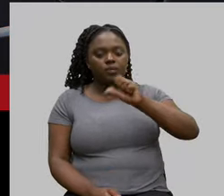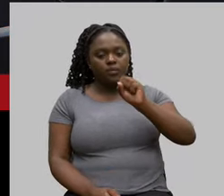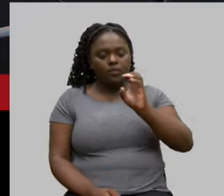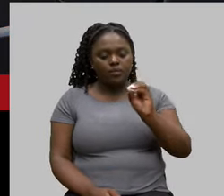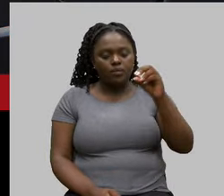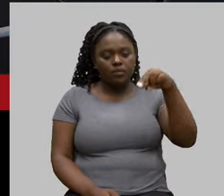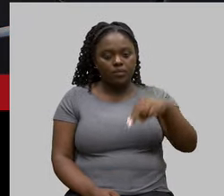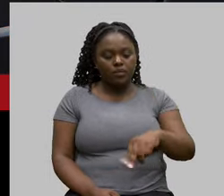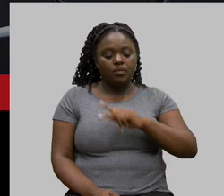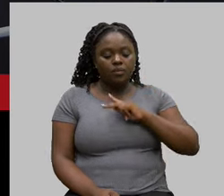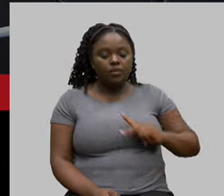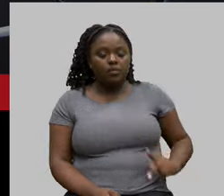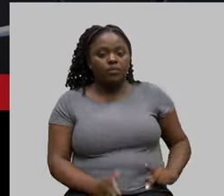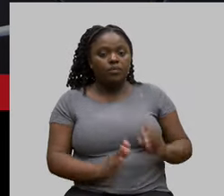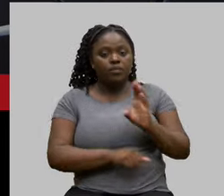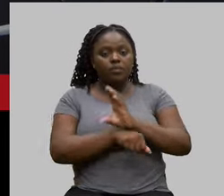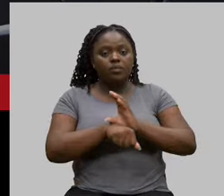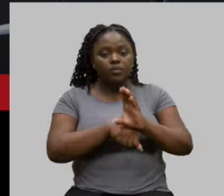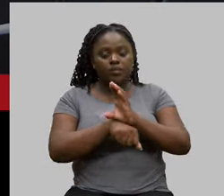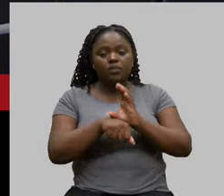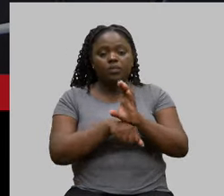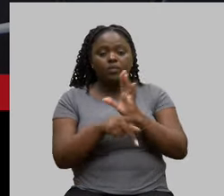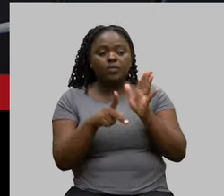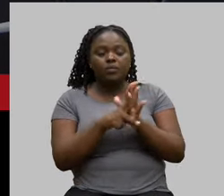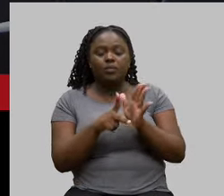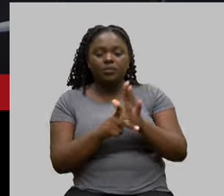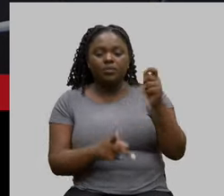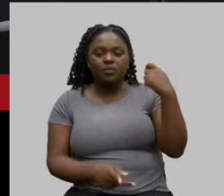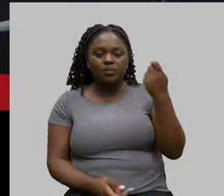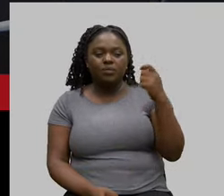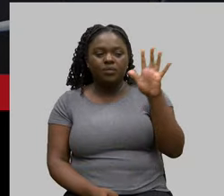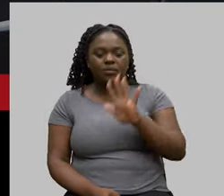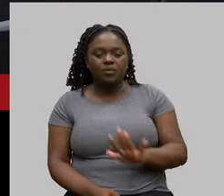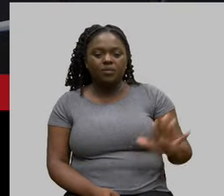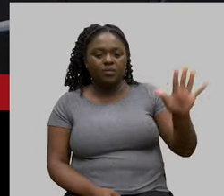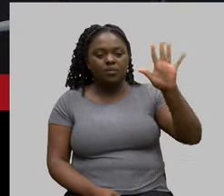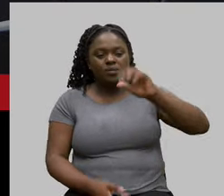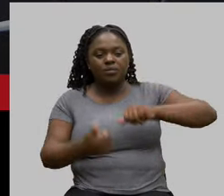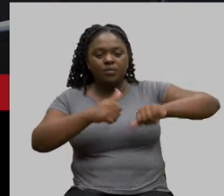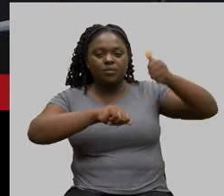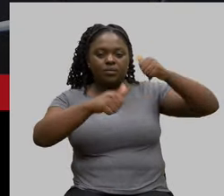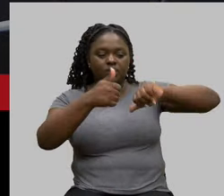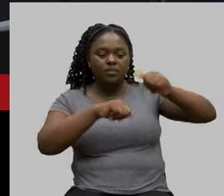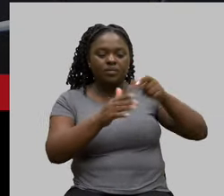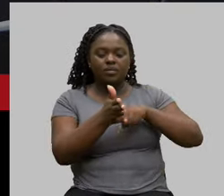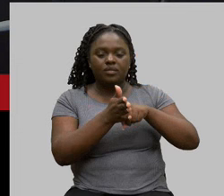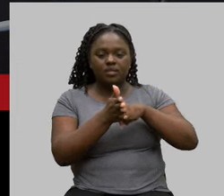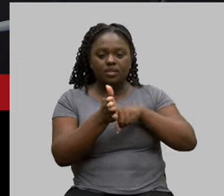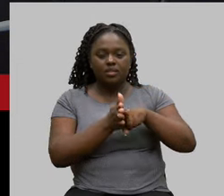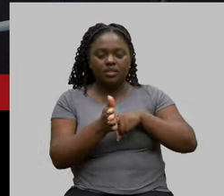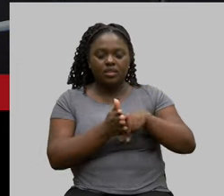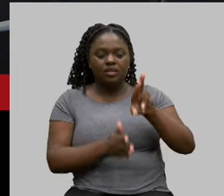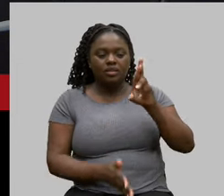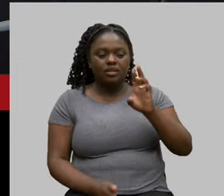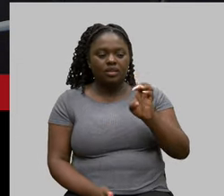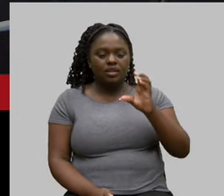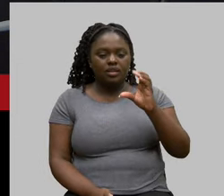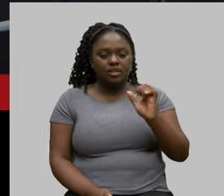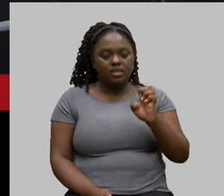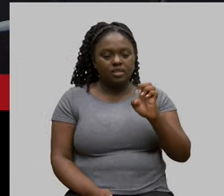Conselho executivo da Associação Nacional dos auditores fiscais da Receita Federal do Brasil